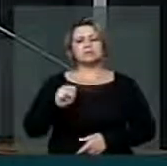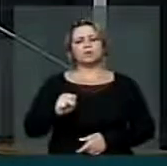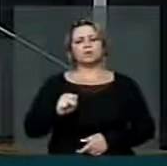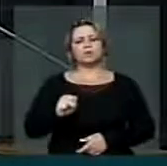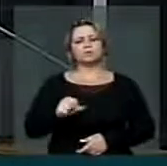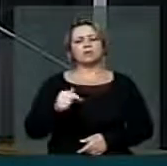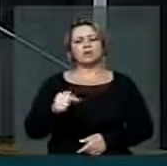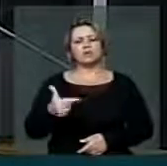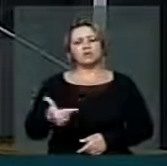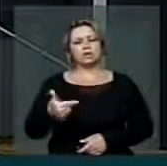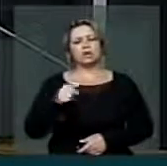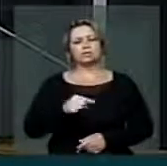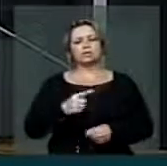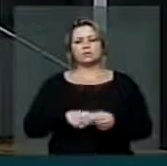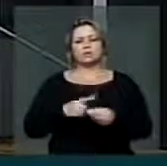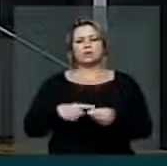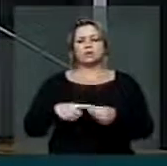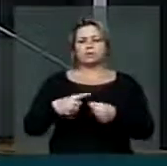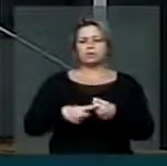3.872 municípios, em